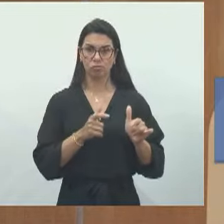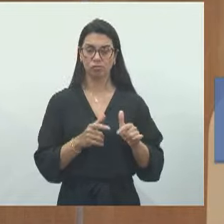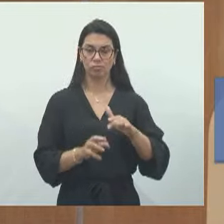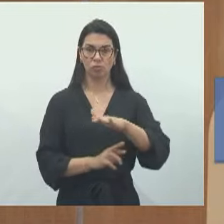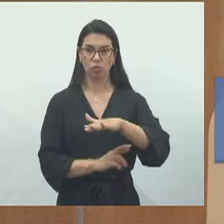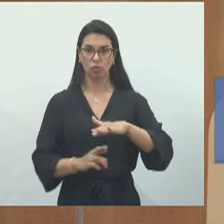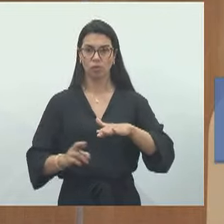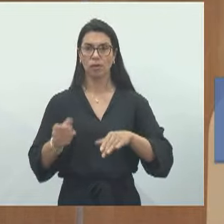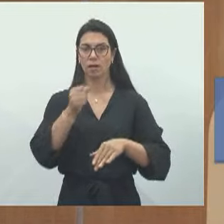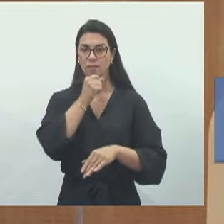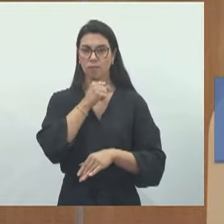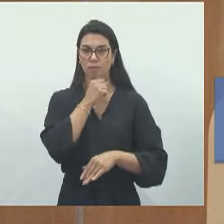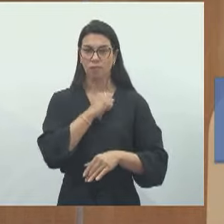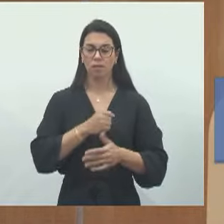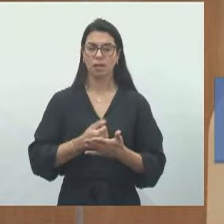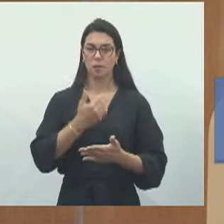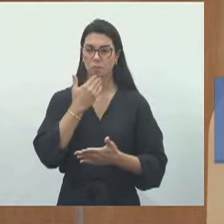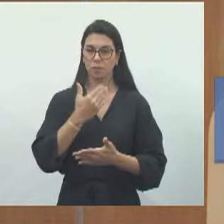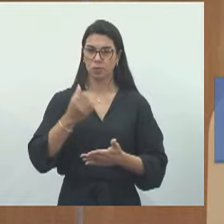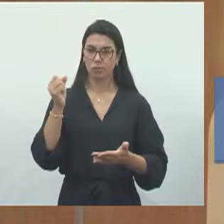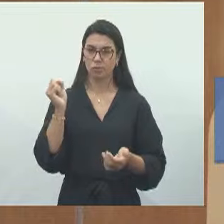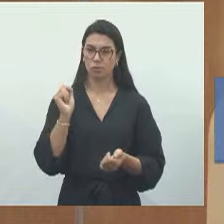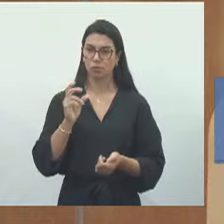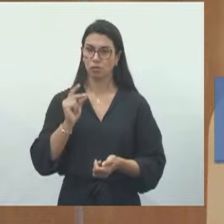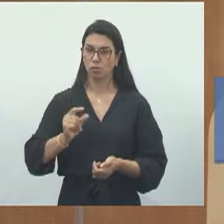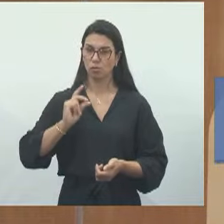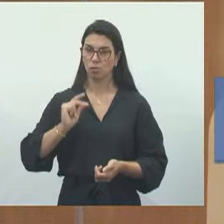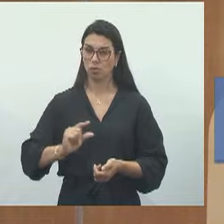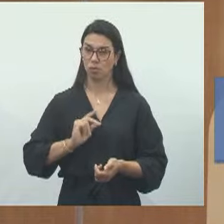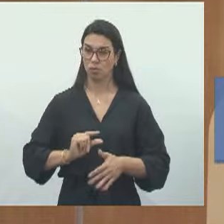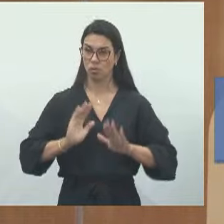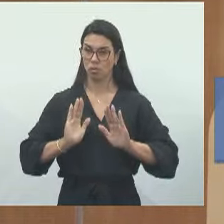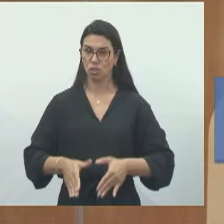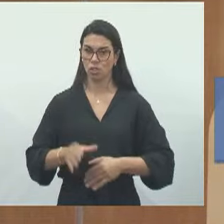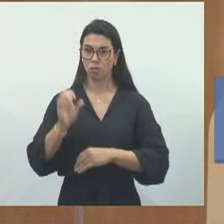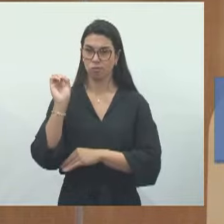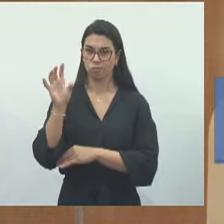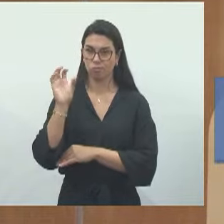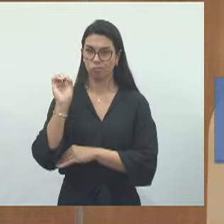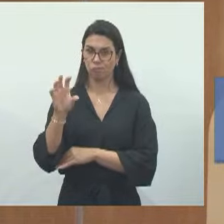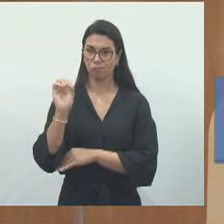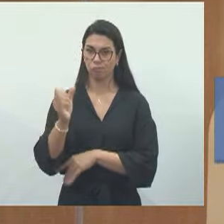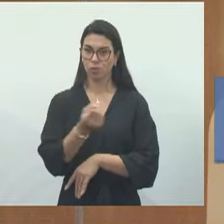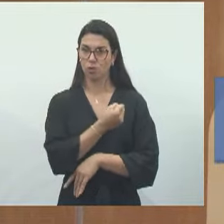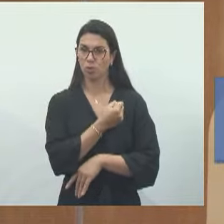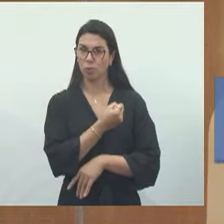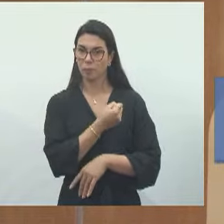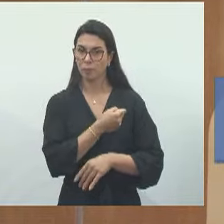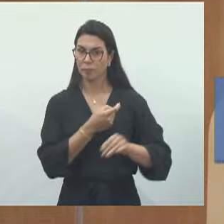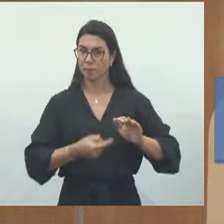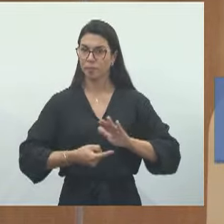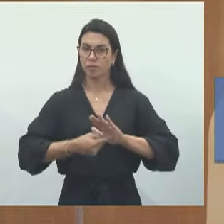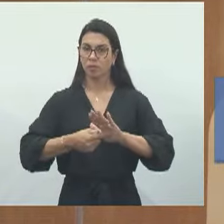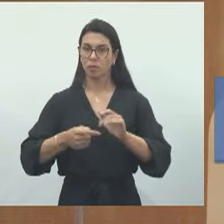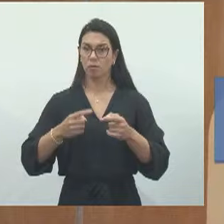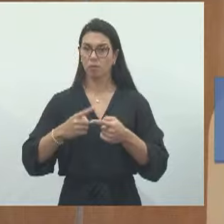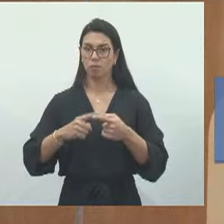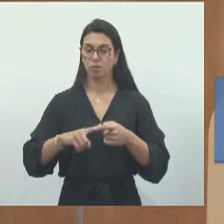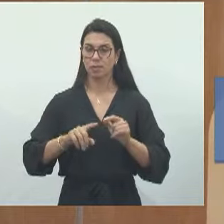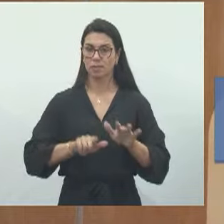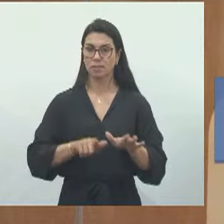Velha também, é um pedido nosso antigo, para a mobilidade urbana, um semáforo numérico ali. Inclusive, a semana passada aconteceu ali